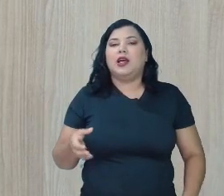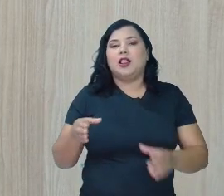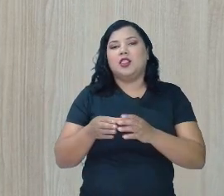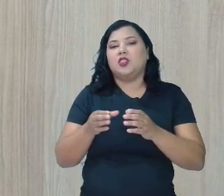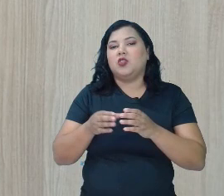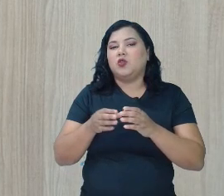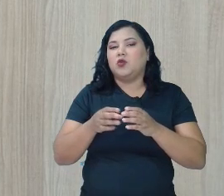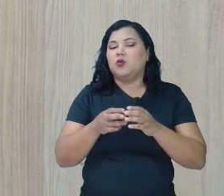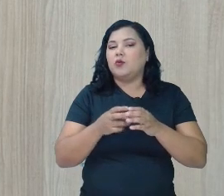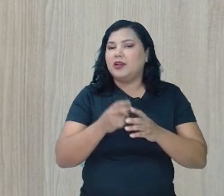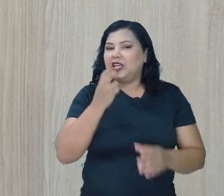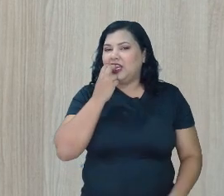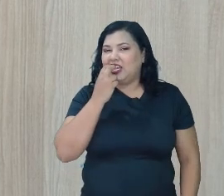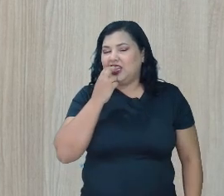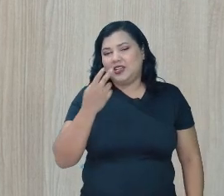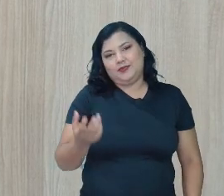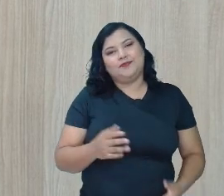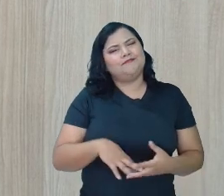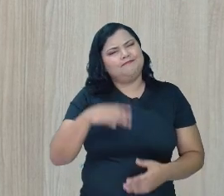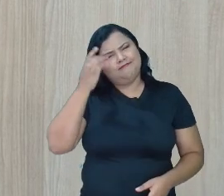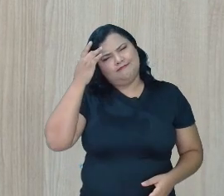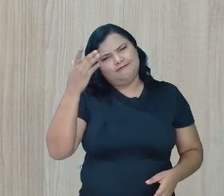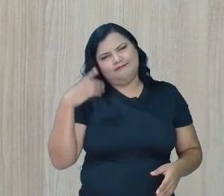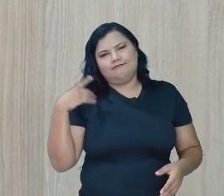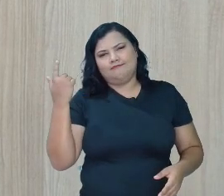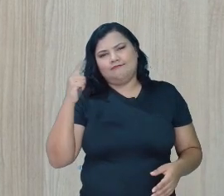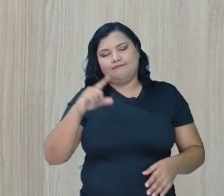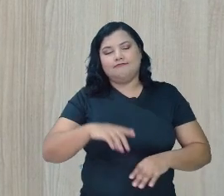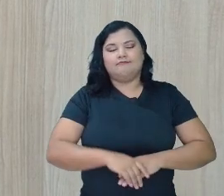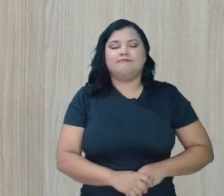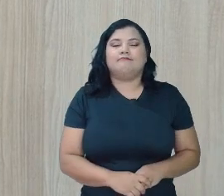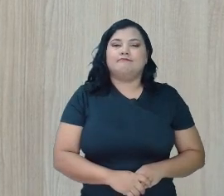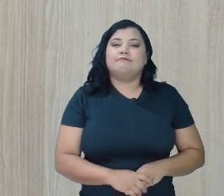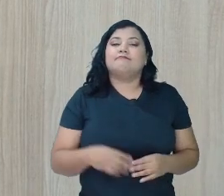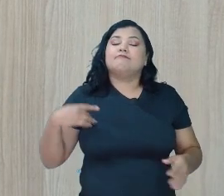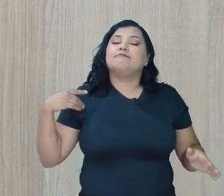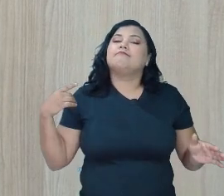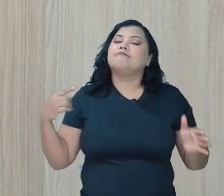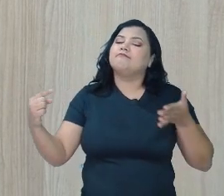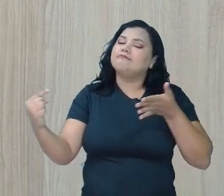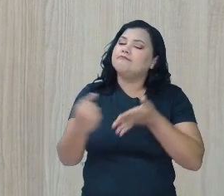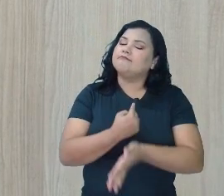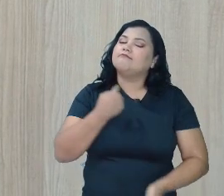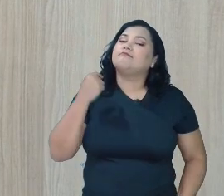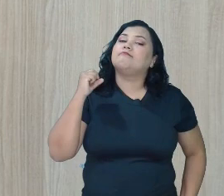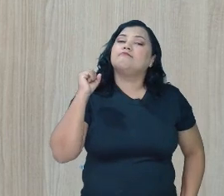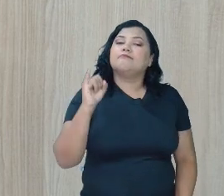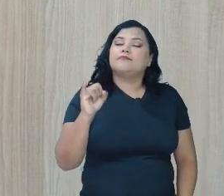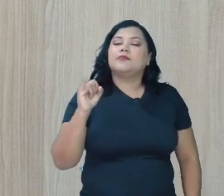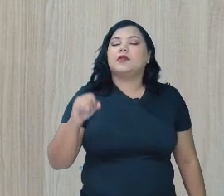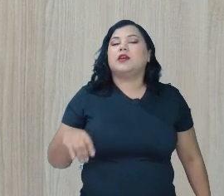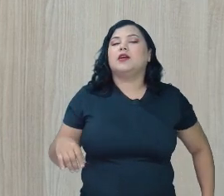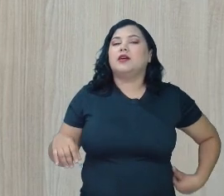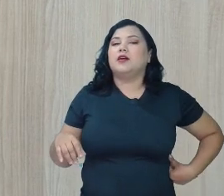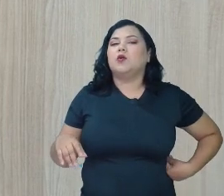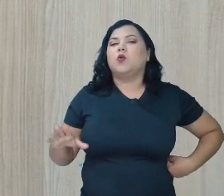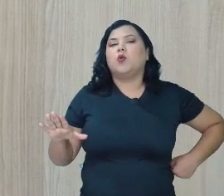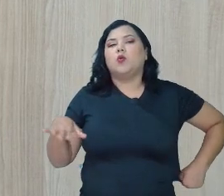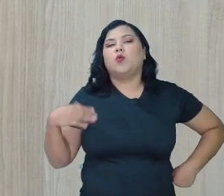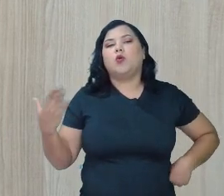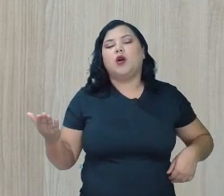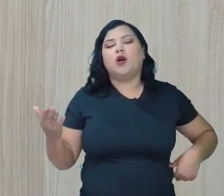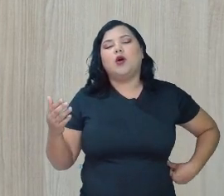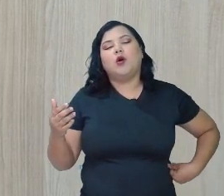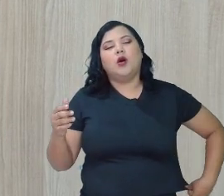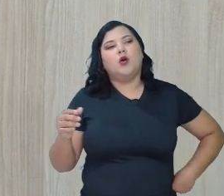consegue bem facilzinho, tá, João? Eu perguntei também, ele me perguntou se a diferença entre